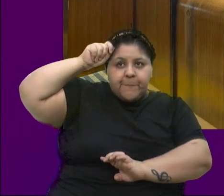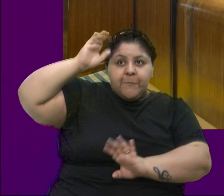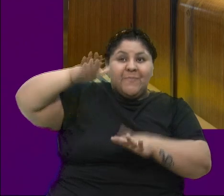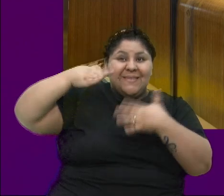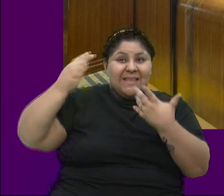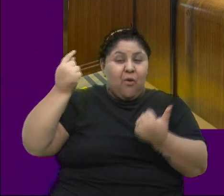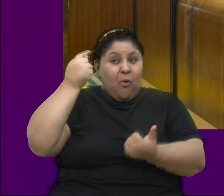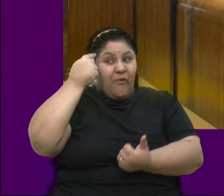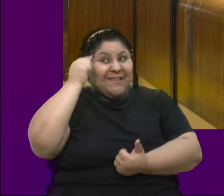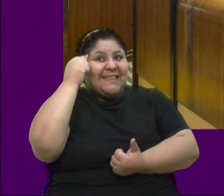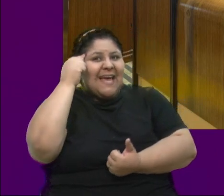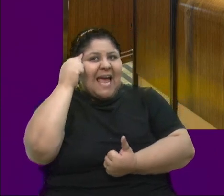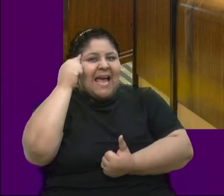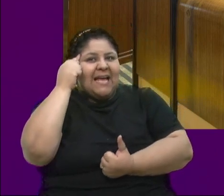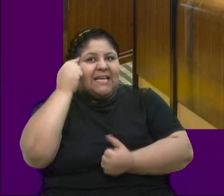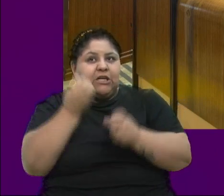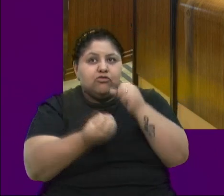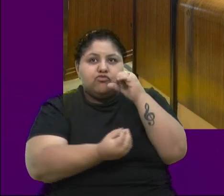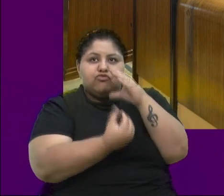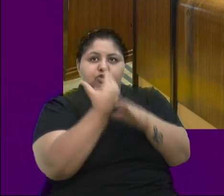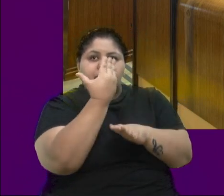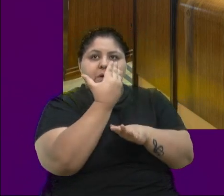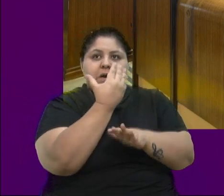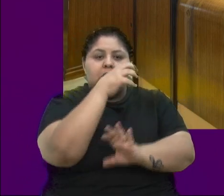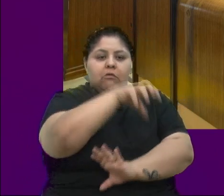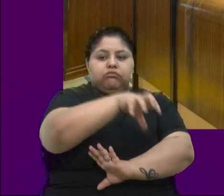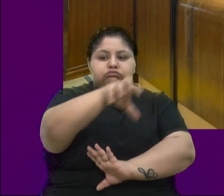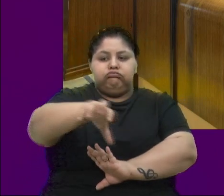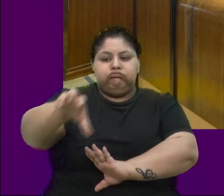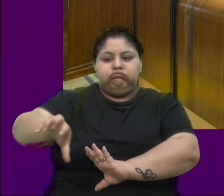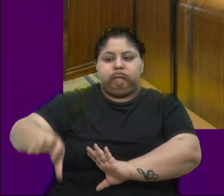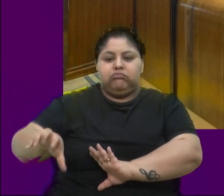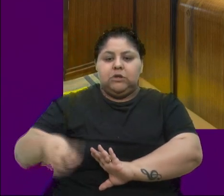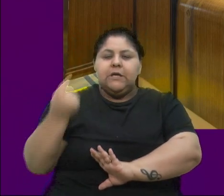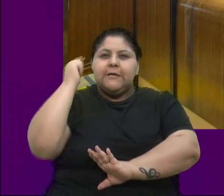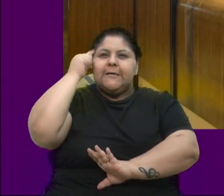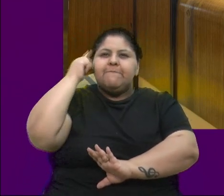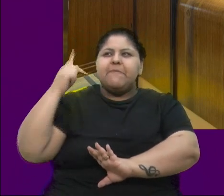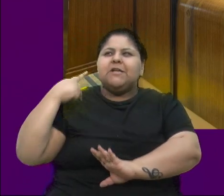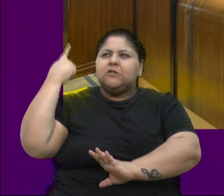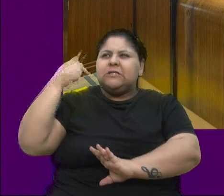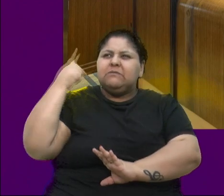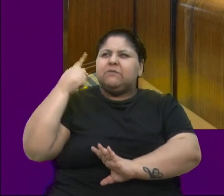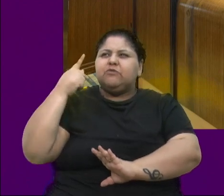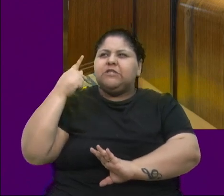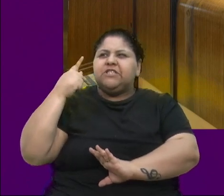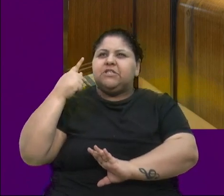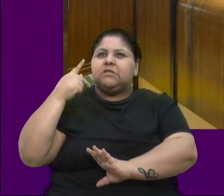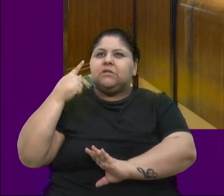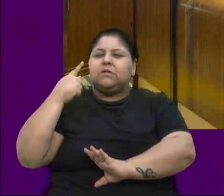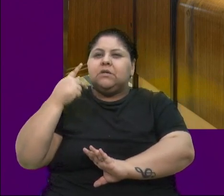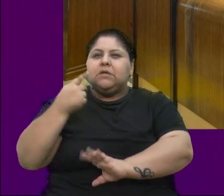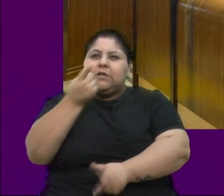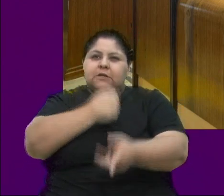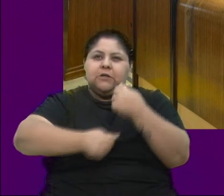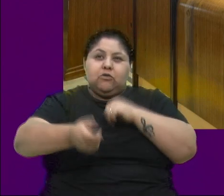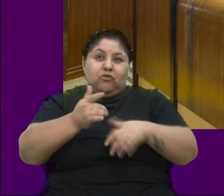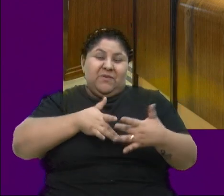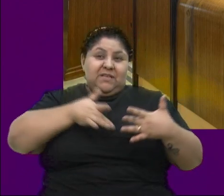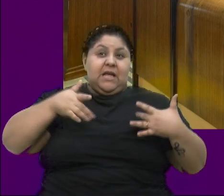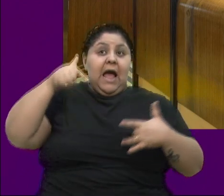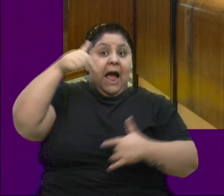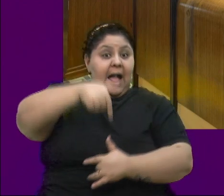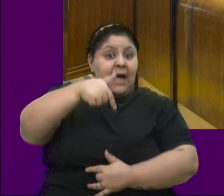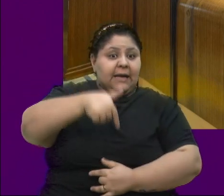ideia foi formar uma rede que pense uma política de economia solidária para o município de Caxias do